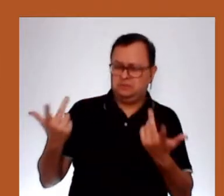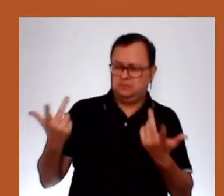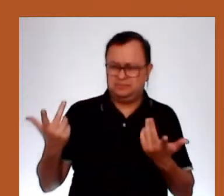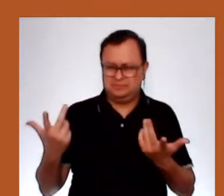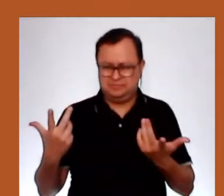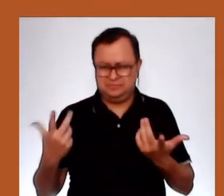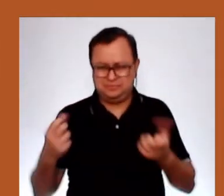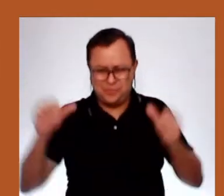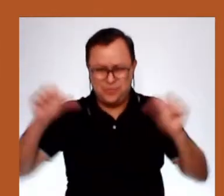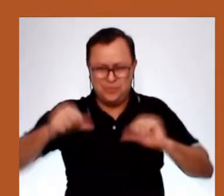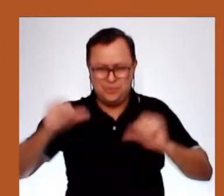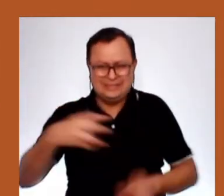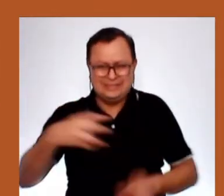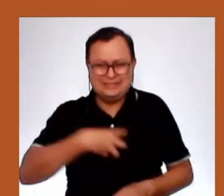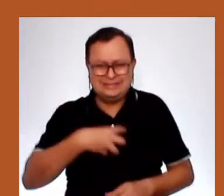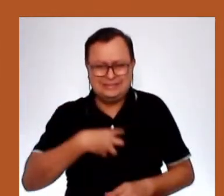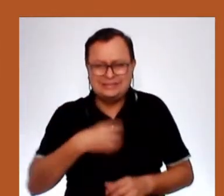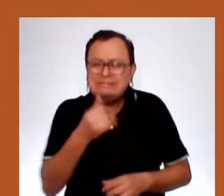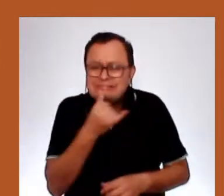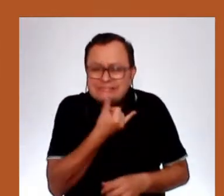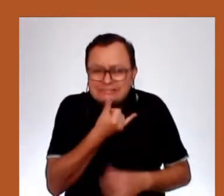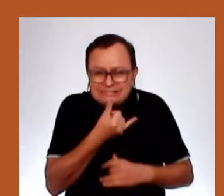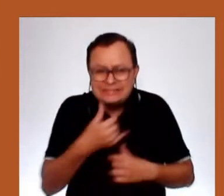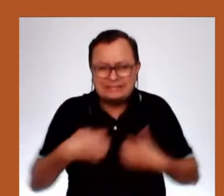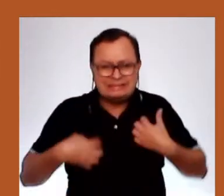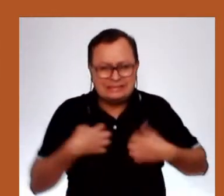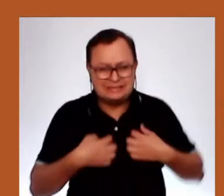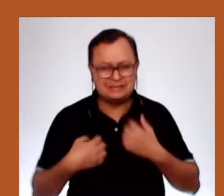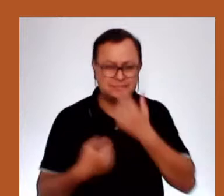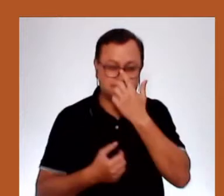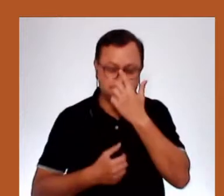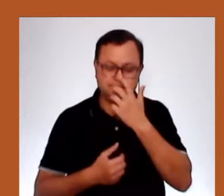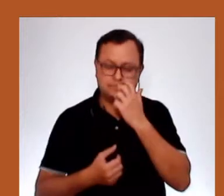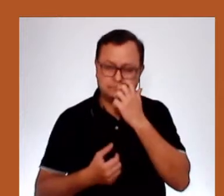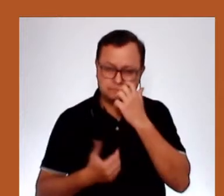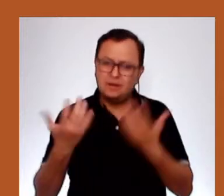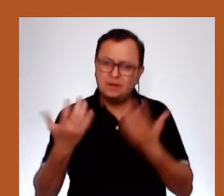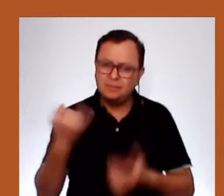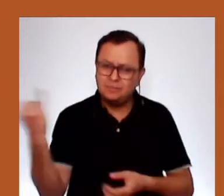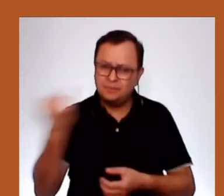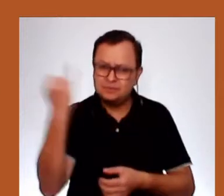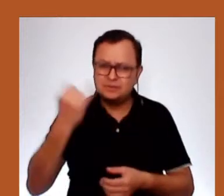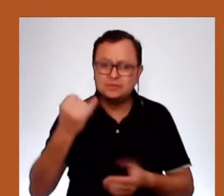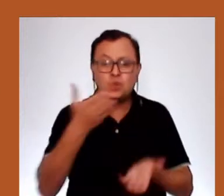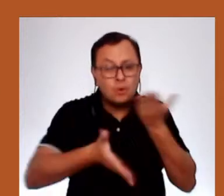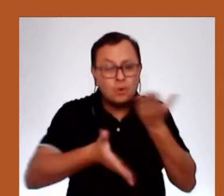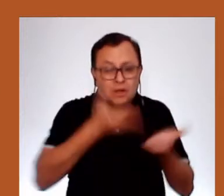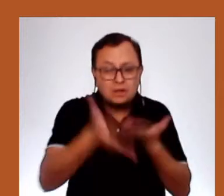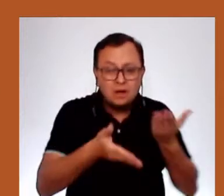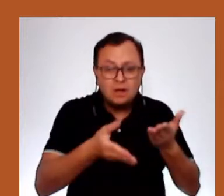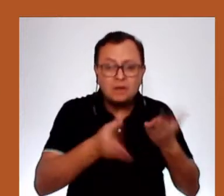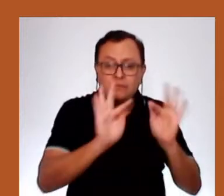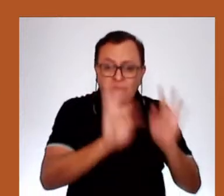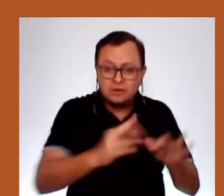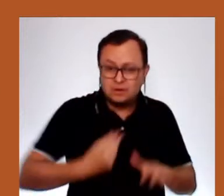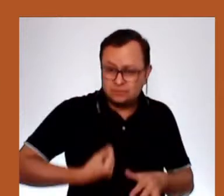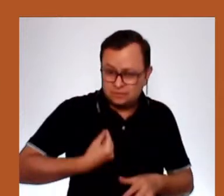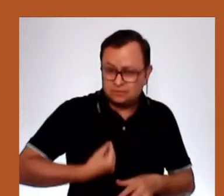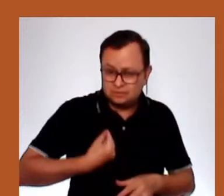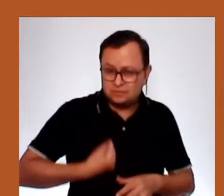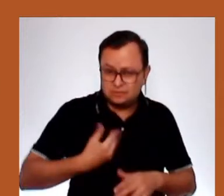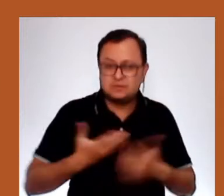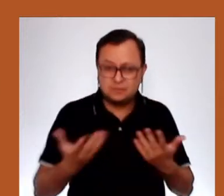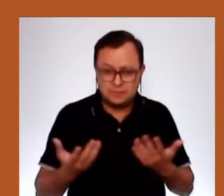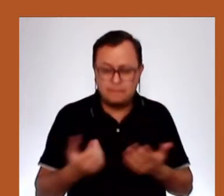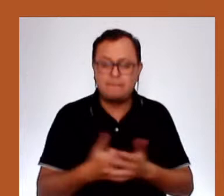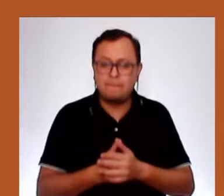né, eu gosto e acho fundamental falar de cuidados paliativos porque eu não quero que as minhas experiências positivas tenham sido um privilégio,